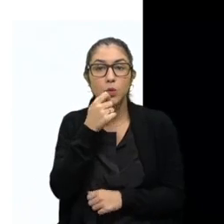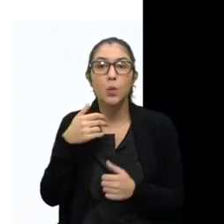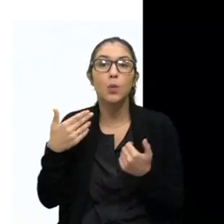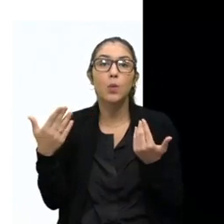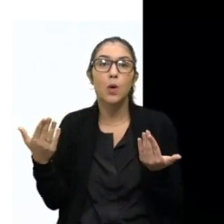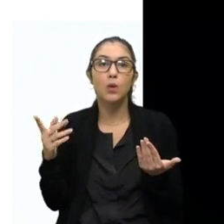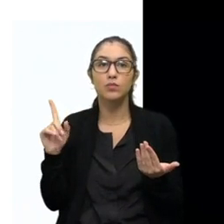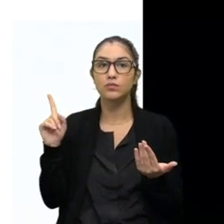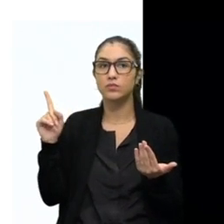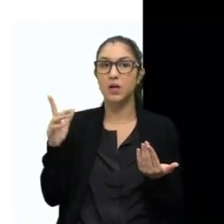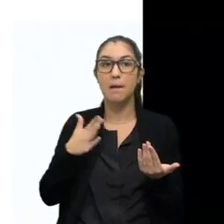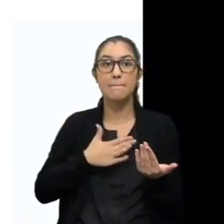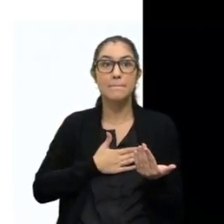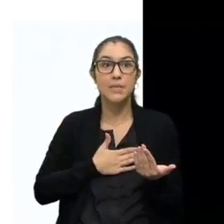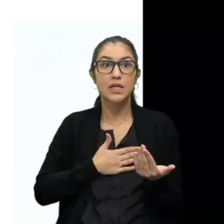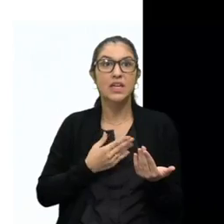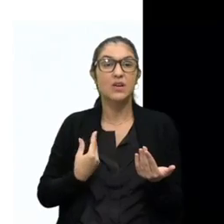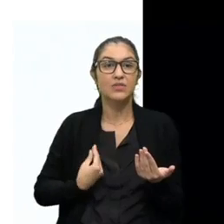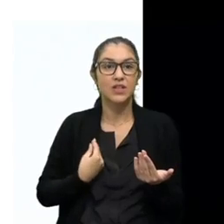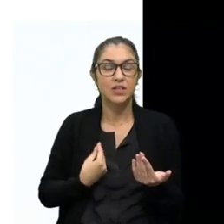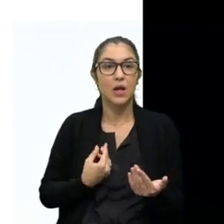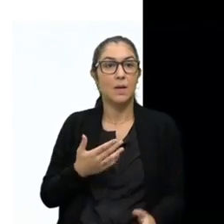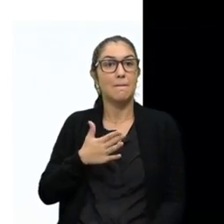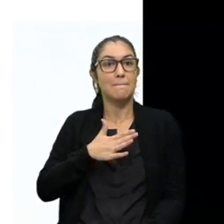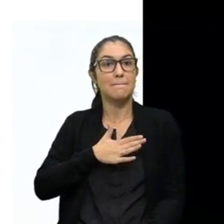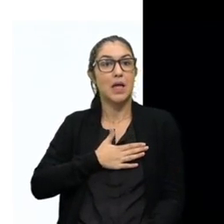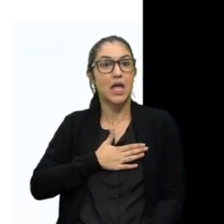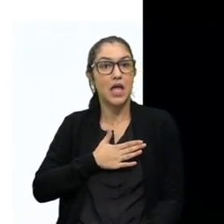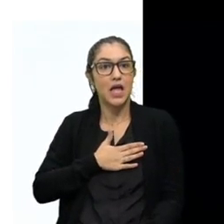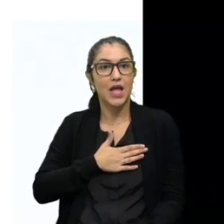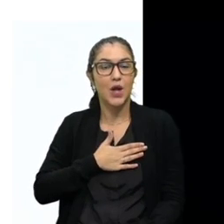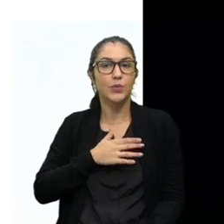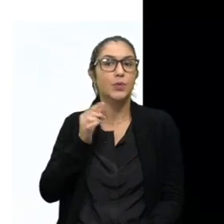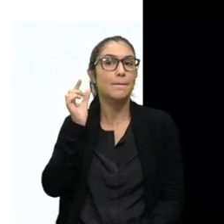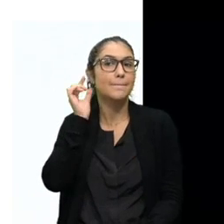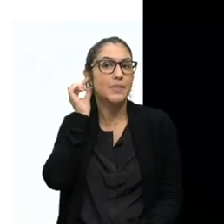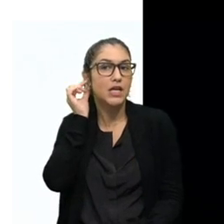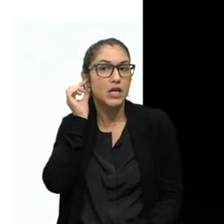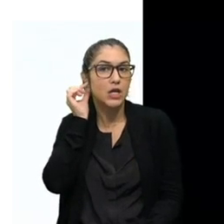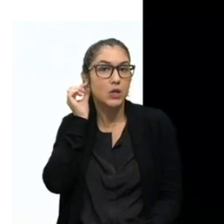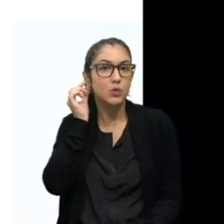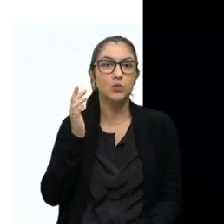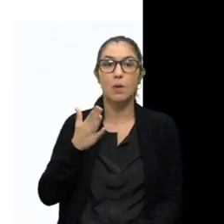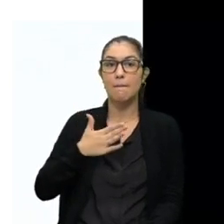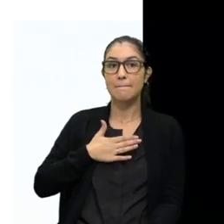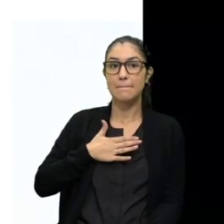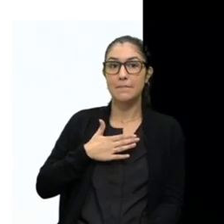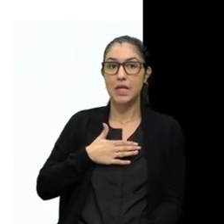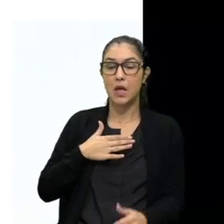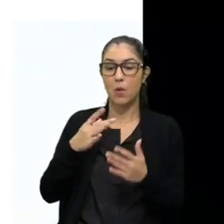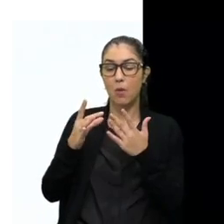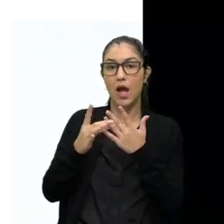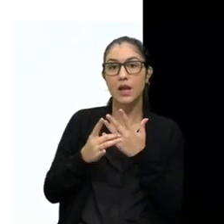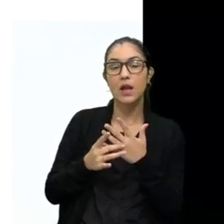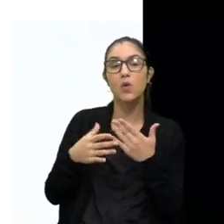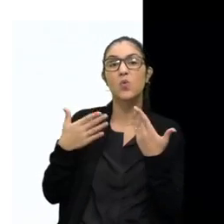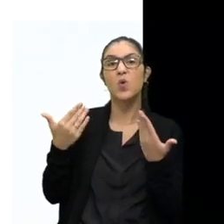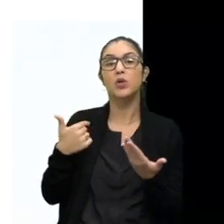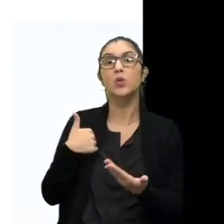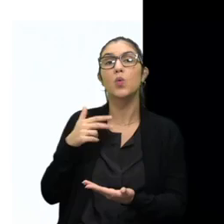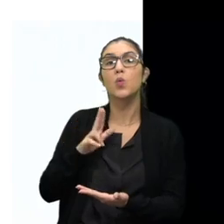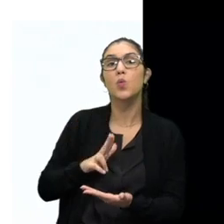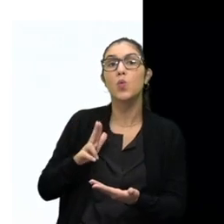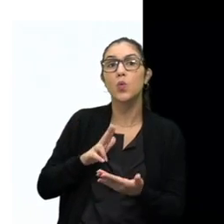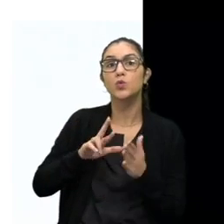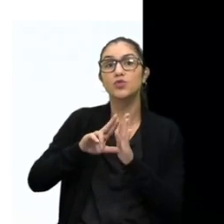ó, minha vida. Os meus brincos, o meu anel, quando que eu uso plural,